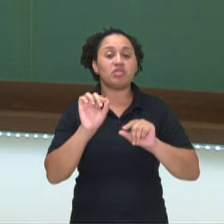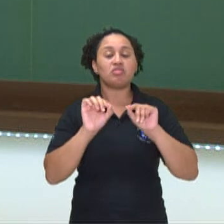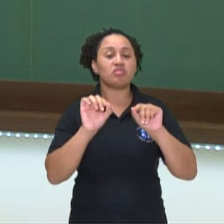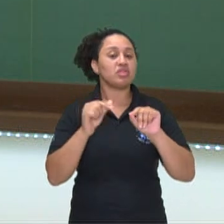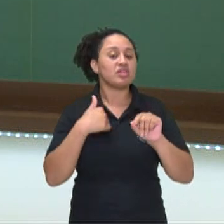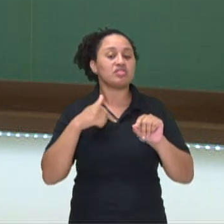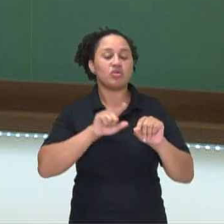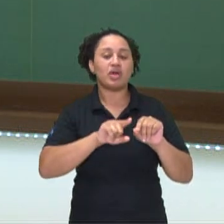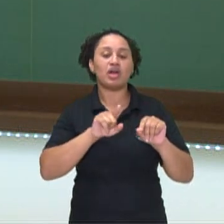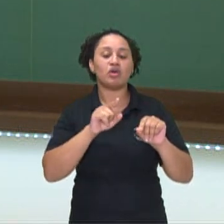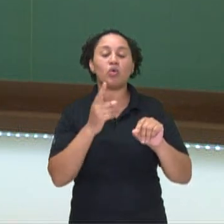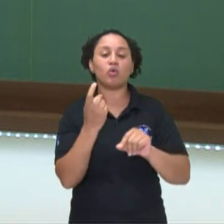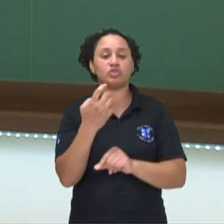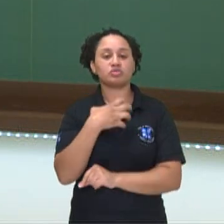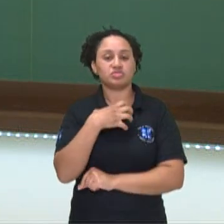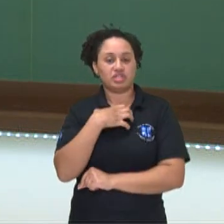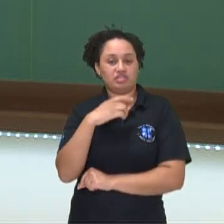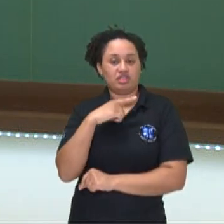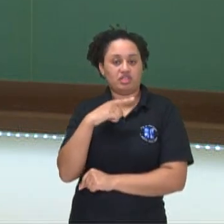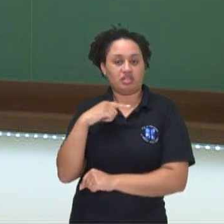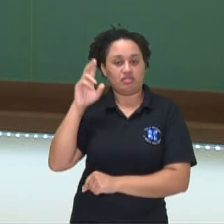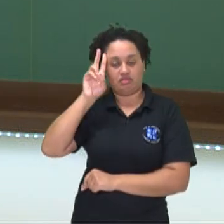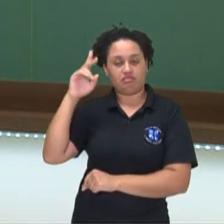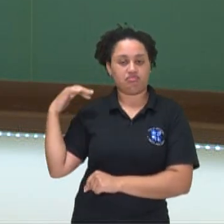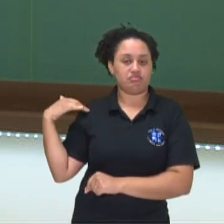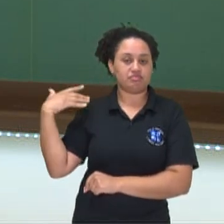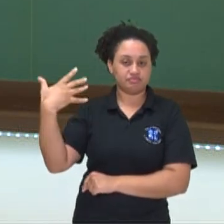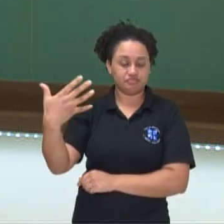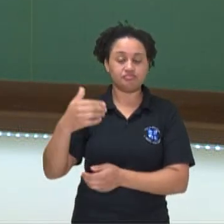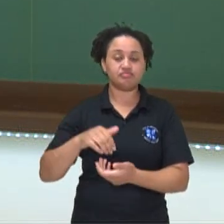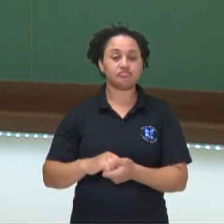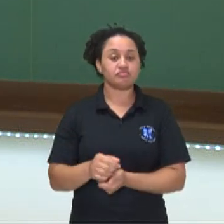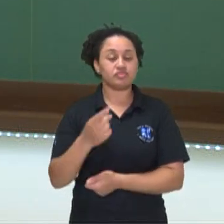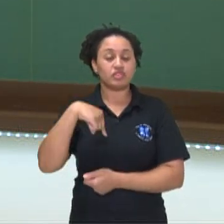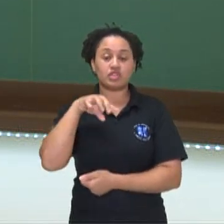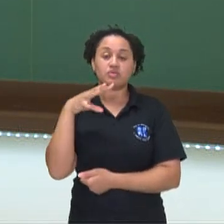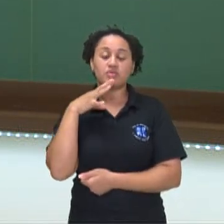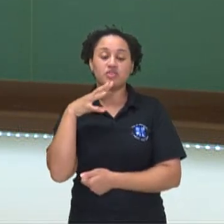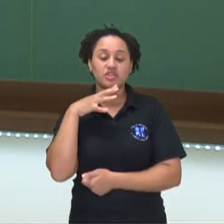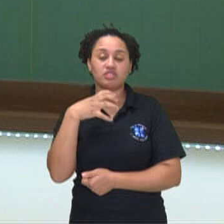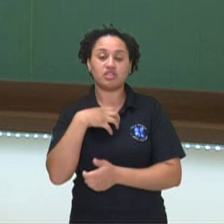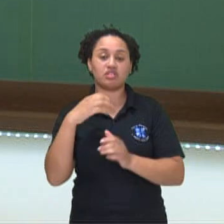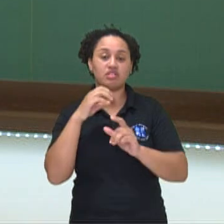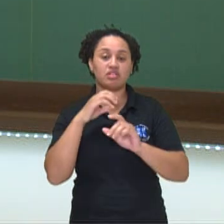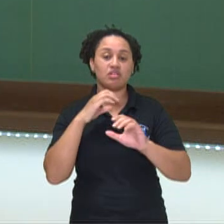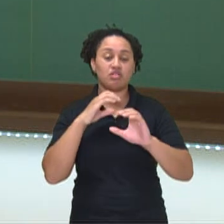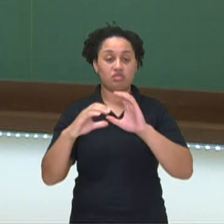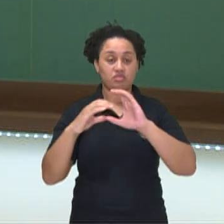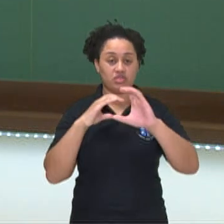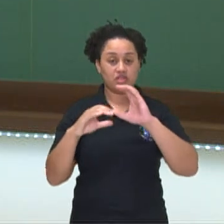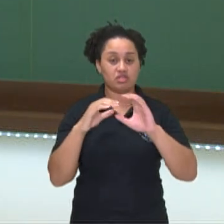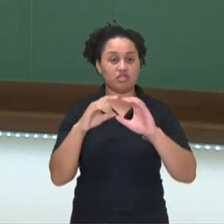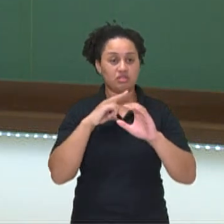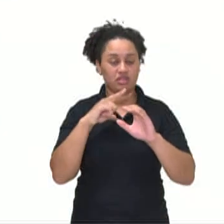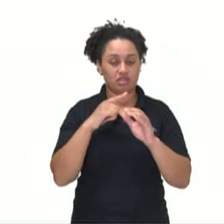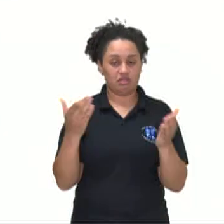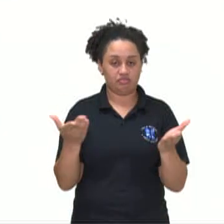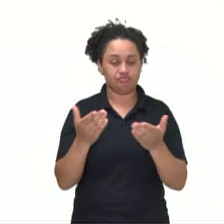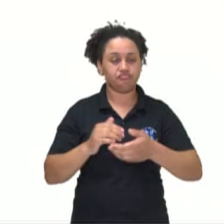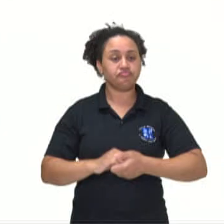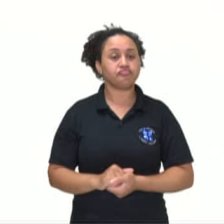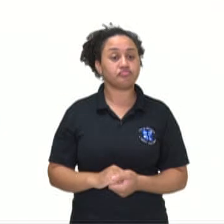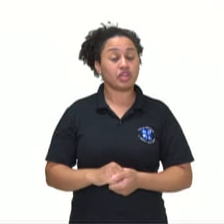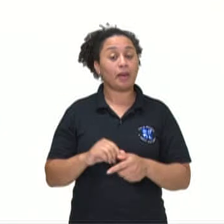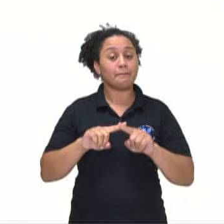únicos meios que existiram na história. A gente vai conhecer um pouco mais sobre os meios de comunicação ao longo da nossa aula. Mas antes confere aqui na